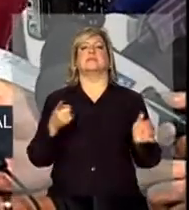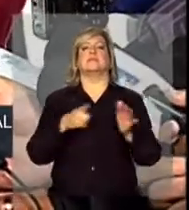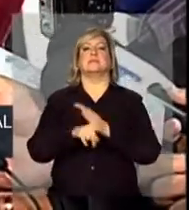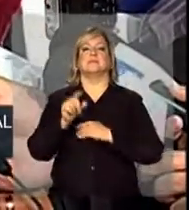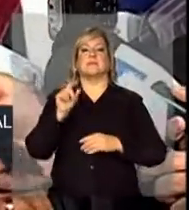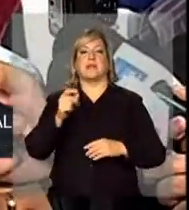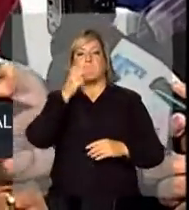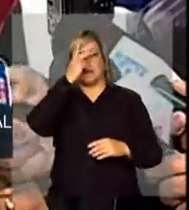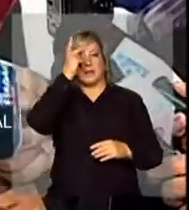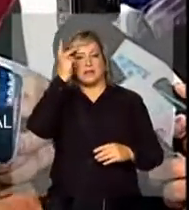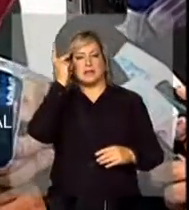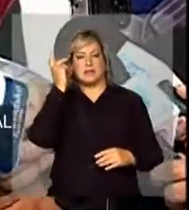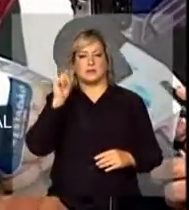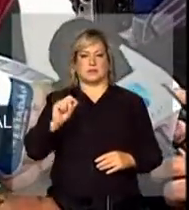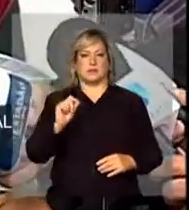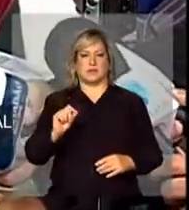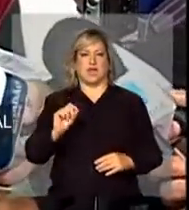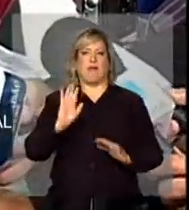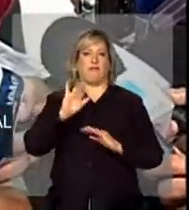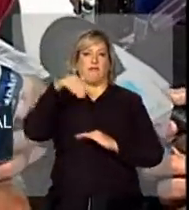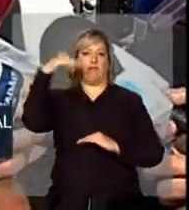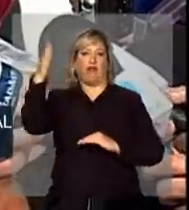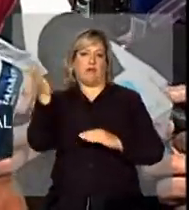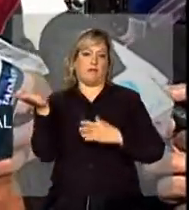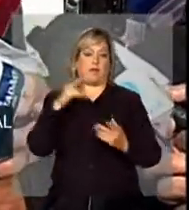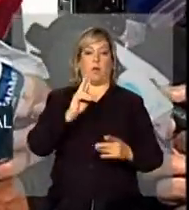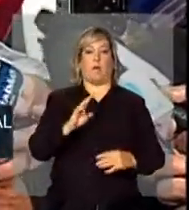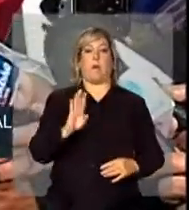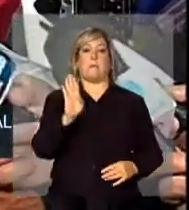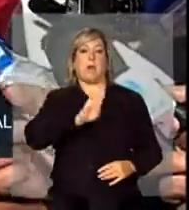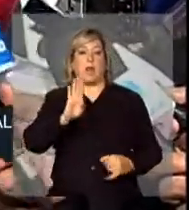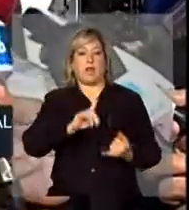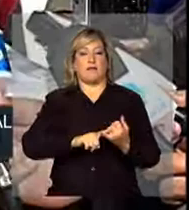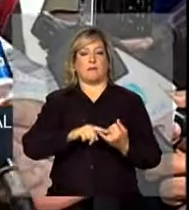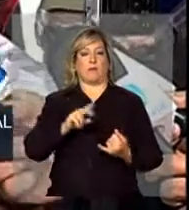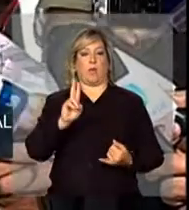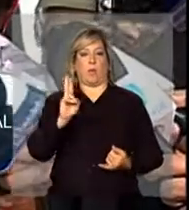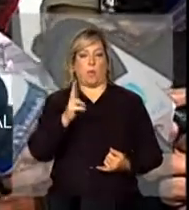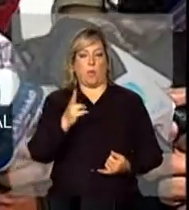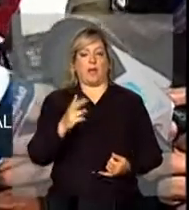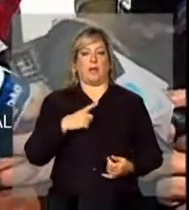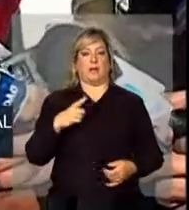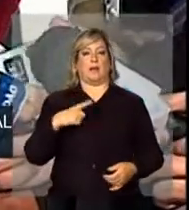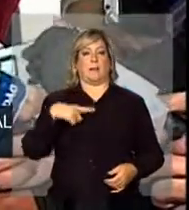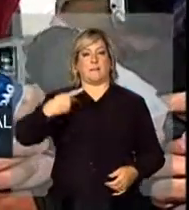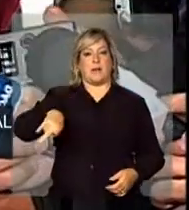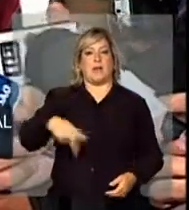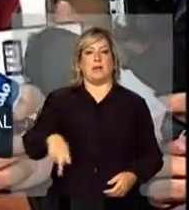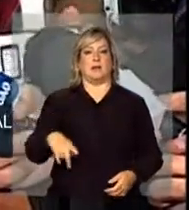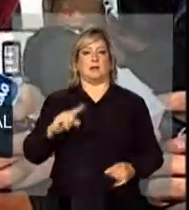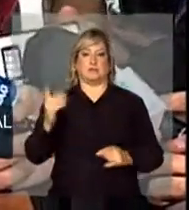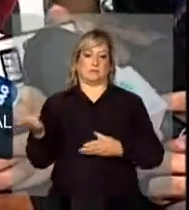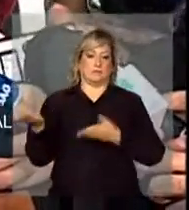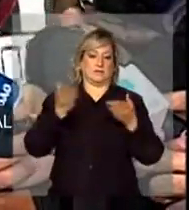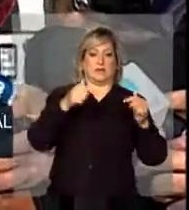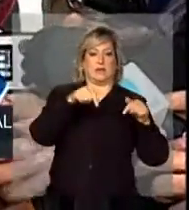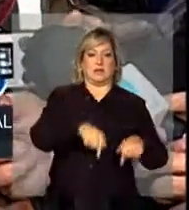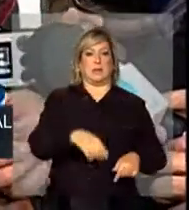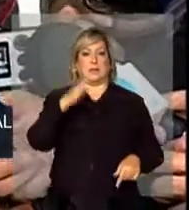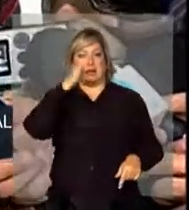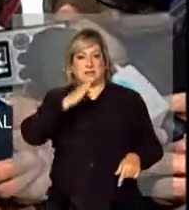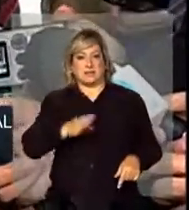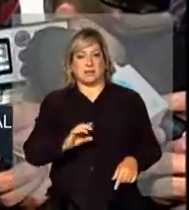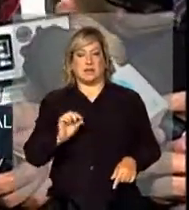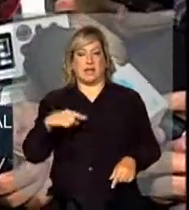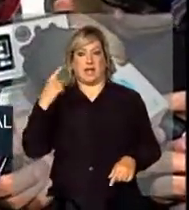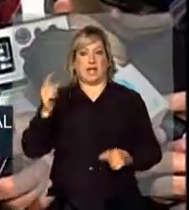que são traficadas de fora para o Brasil, como os bolivianos, uruguaios, paraguaios? Vai ser dado um tratamento igual às pessoas de fora que